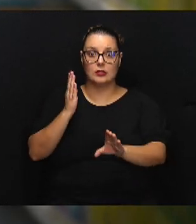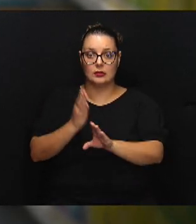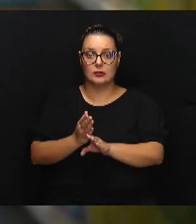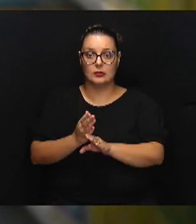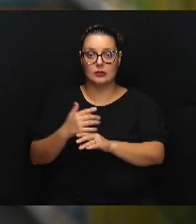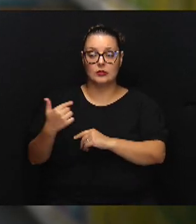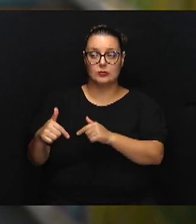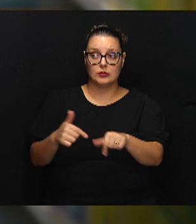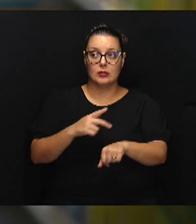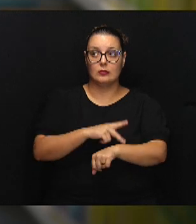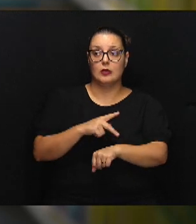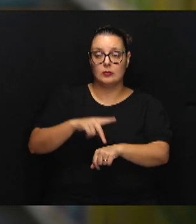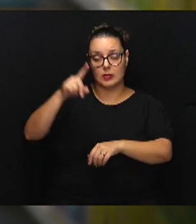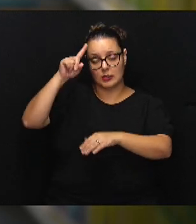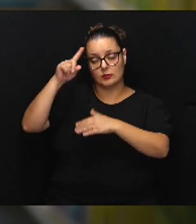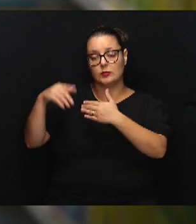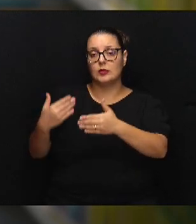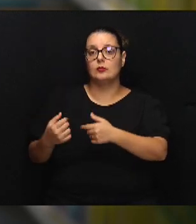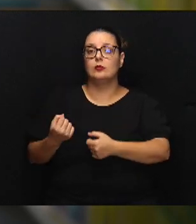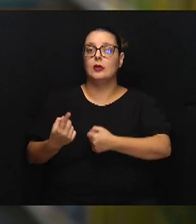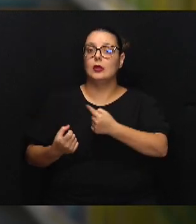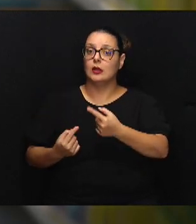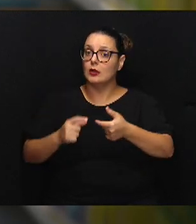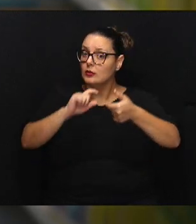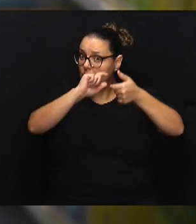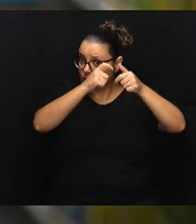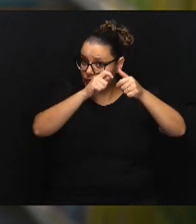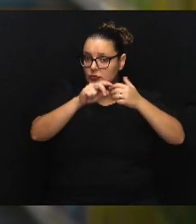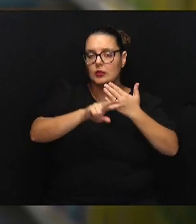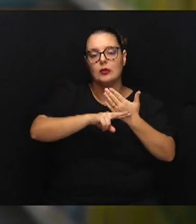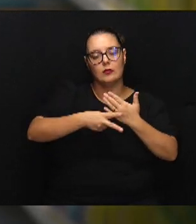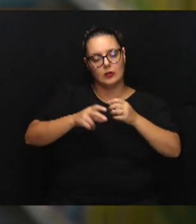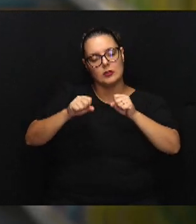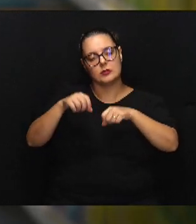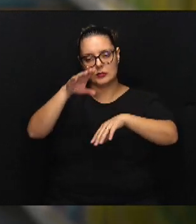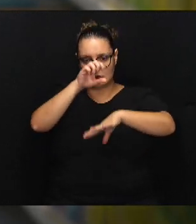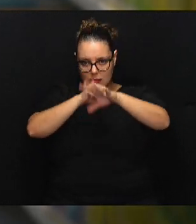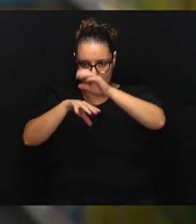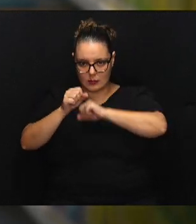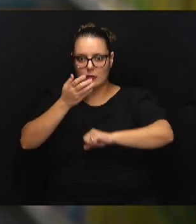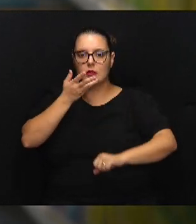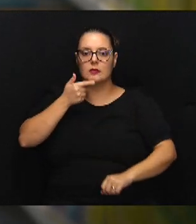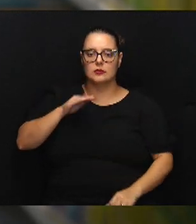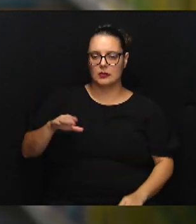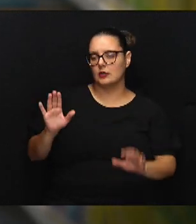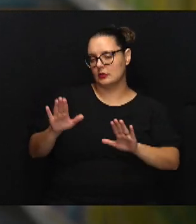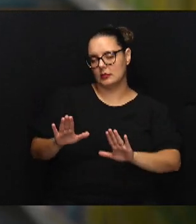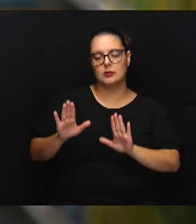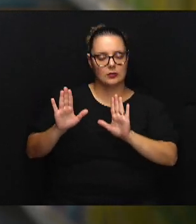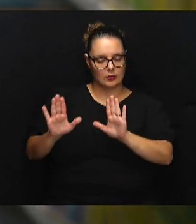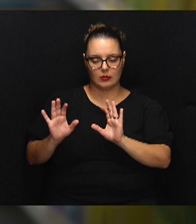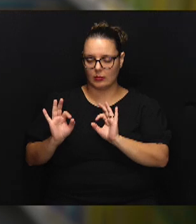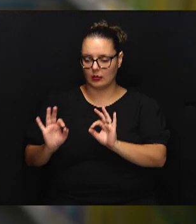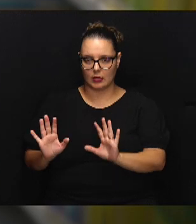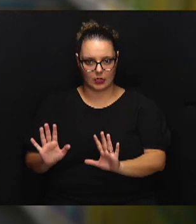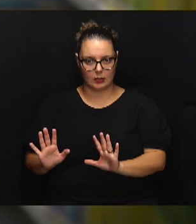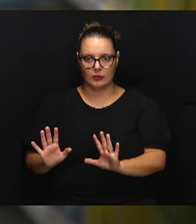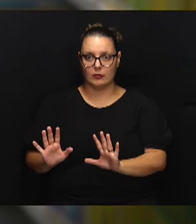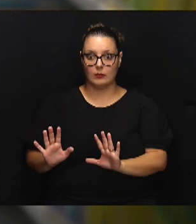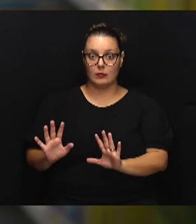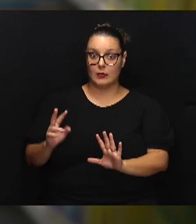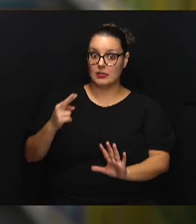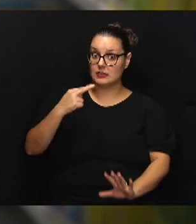trabalho pedagógico do dia a dia alguns transtornos que influenciam a aprendizagem da criança. Mas isso não pode